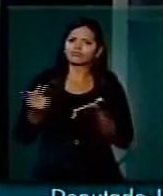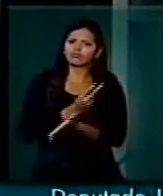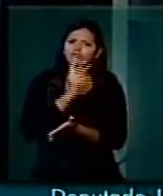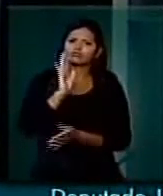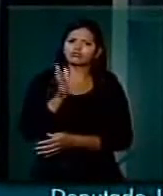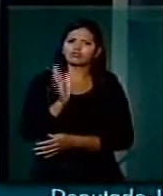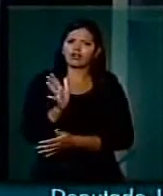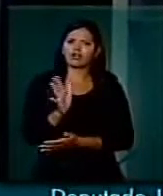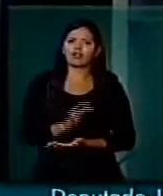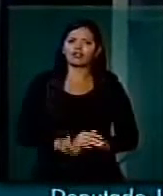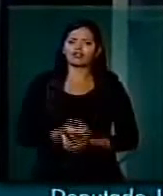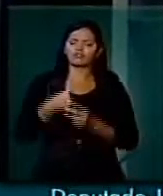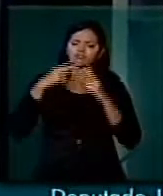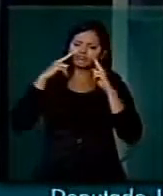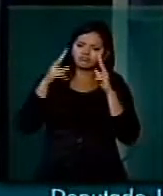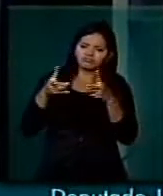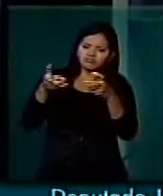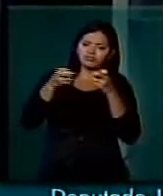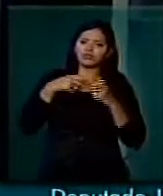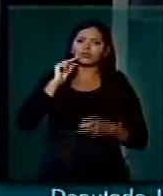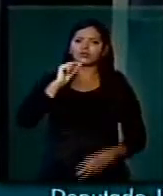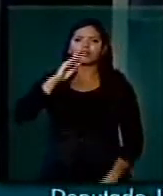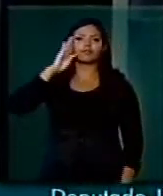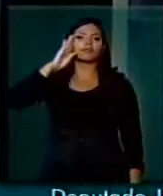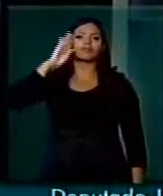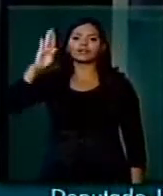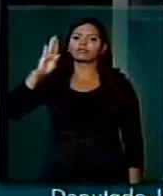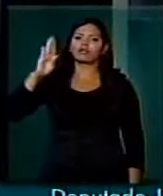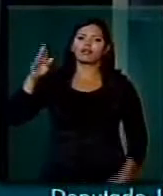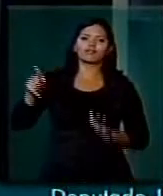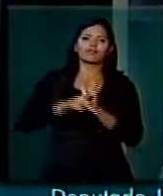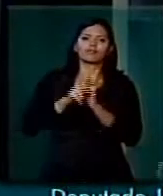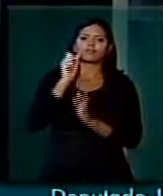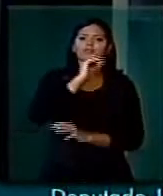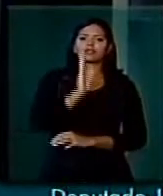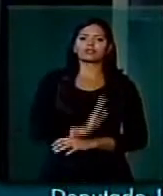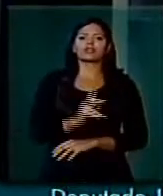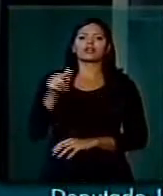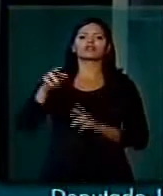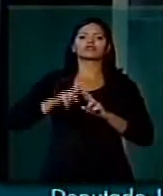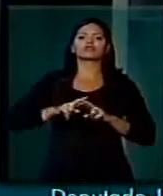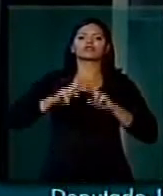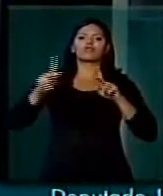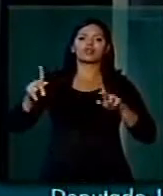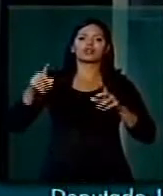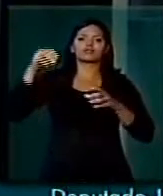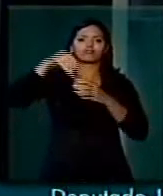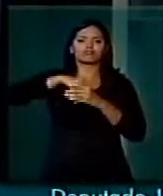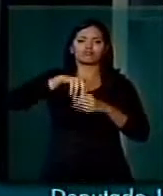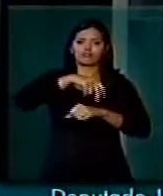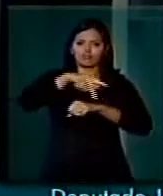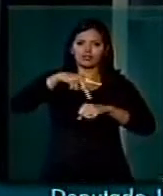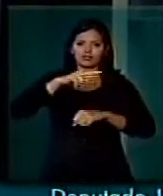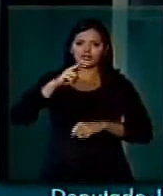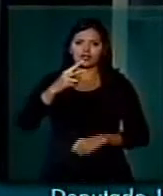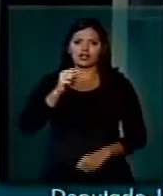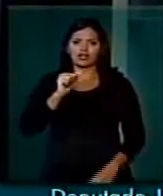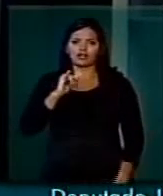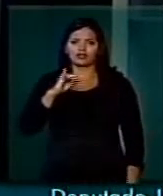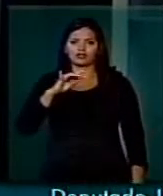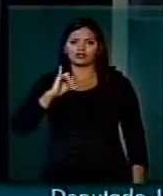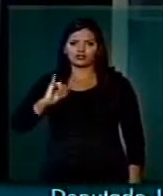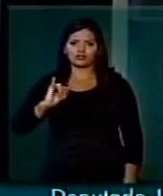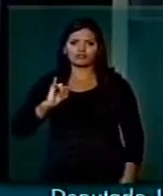essa percepção de que o militar brasileiro é um diferencial lá no Haiti. Ele inspira